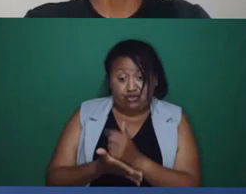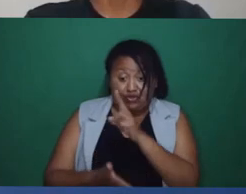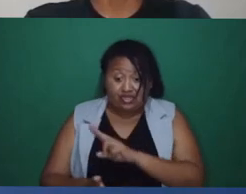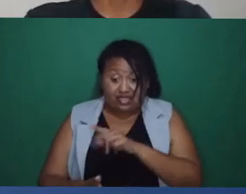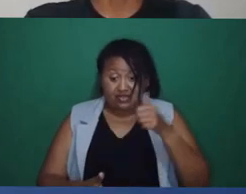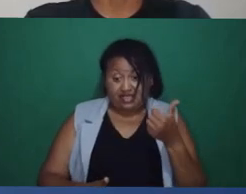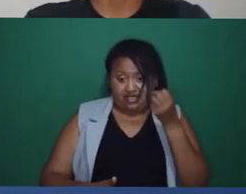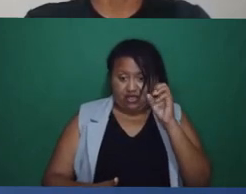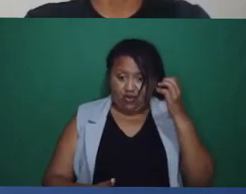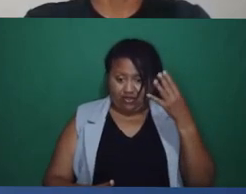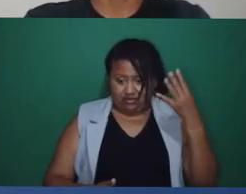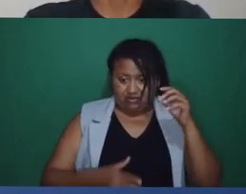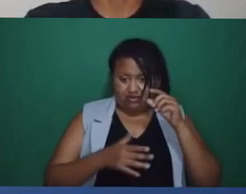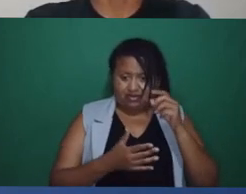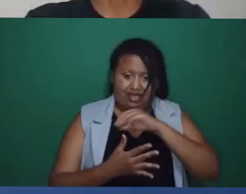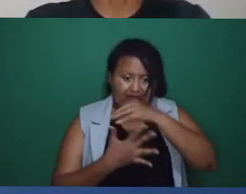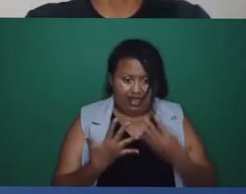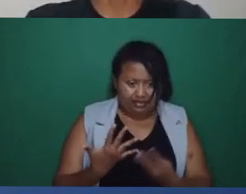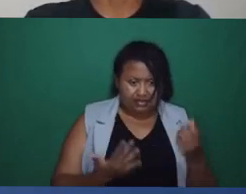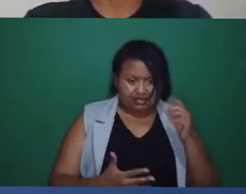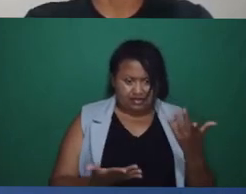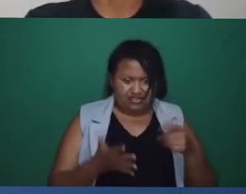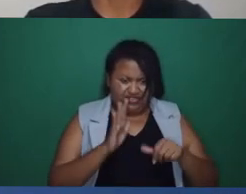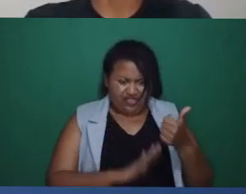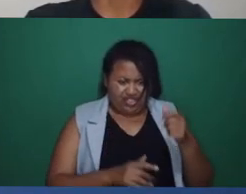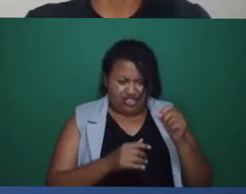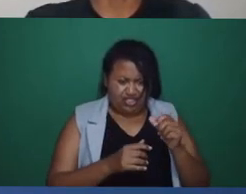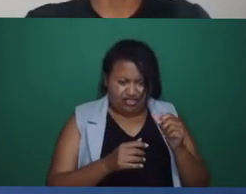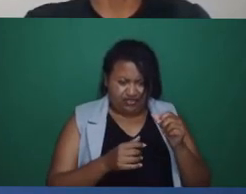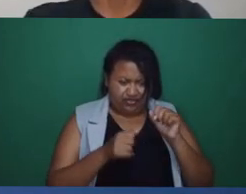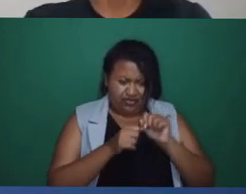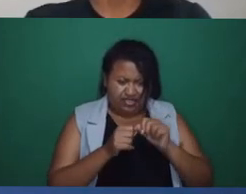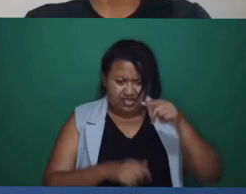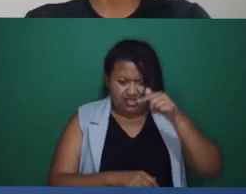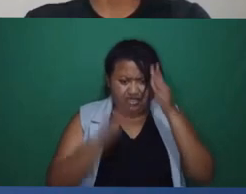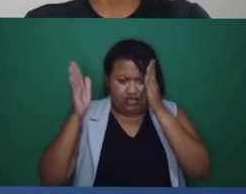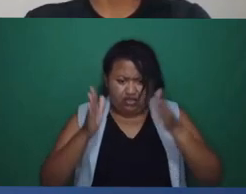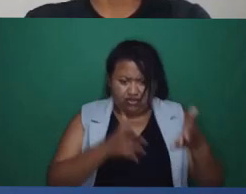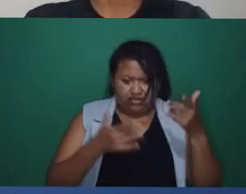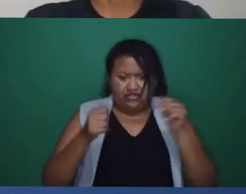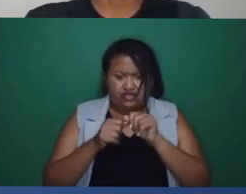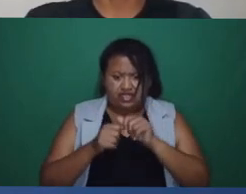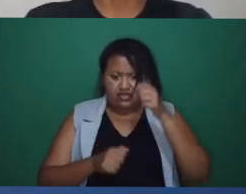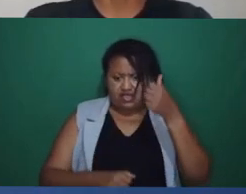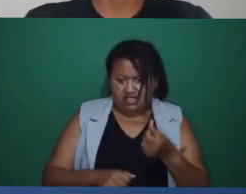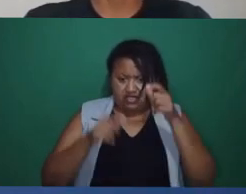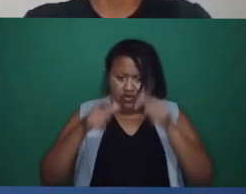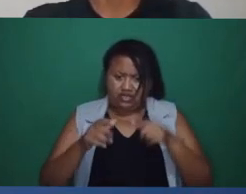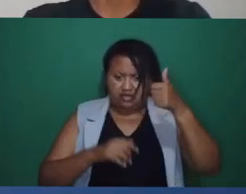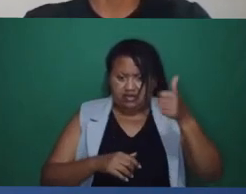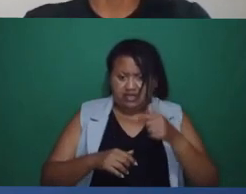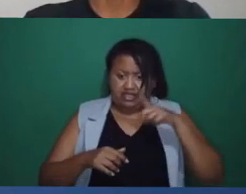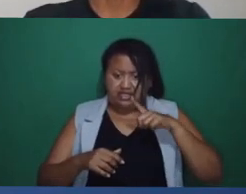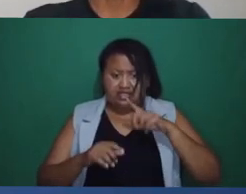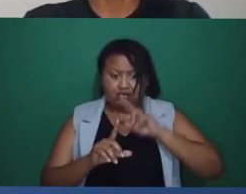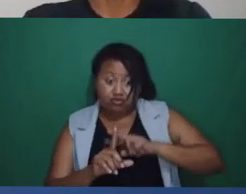formaram apenas seis onde a primeira tinha uma carta e as demais colunas tinham sempre o dobro